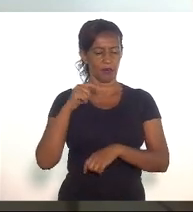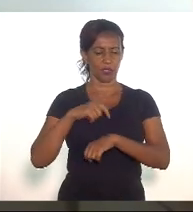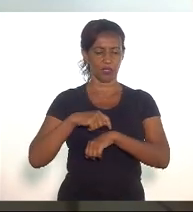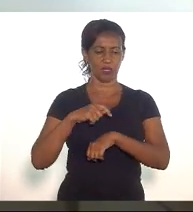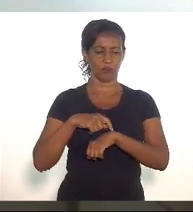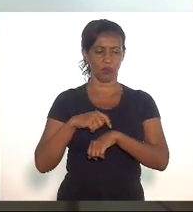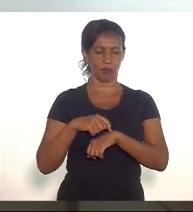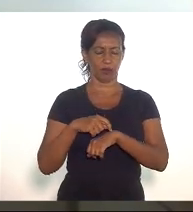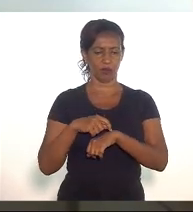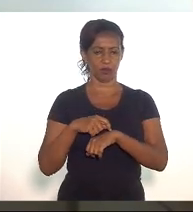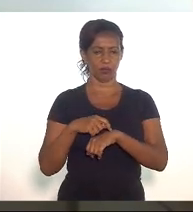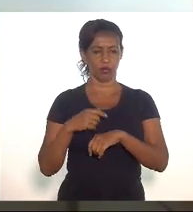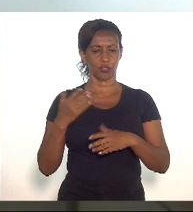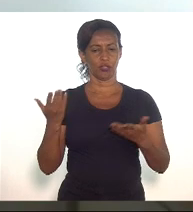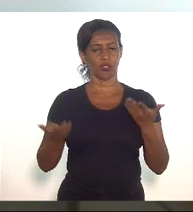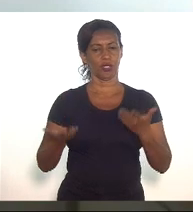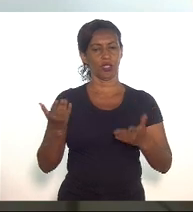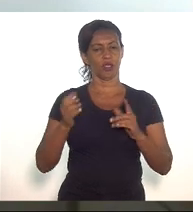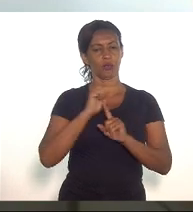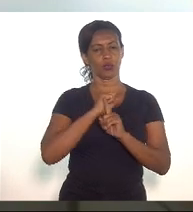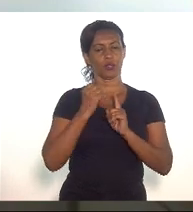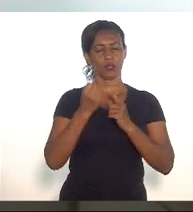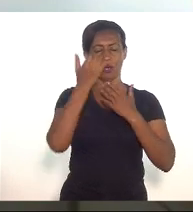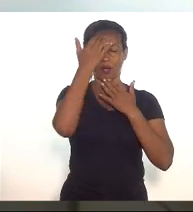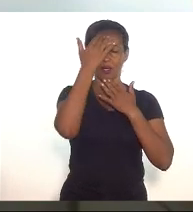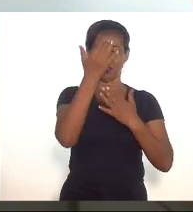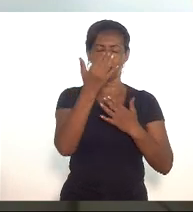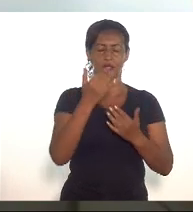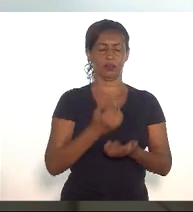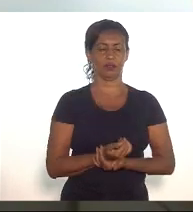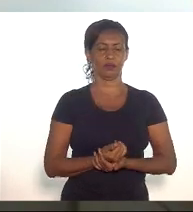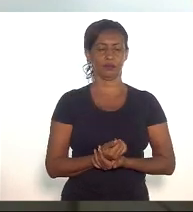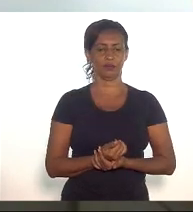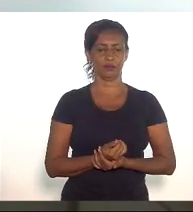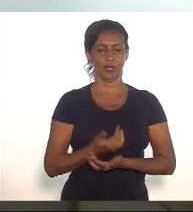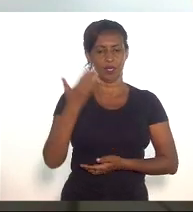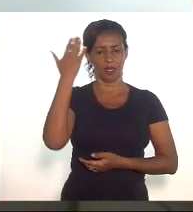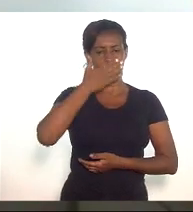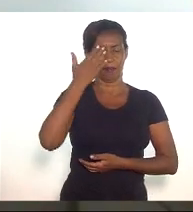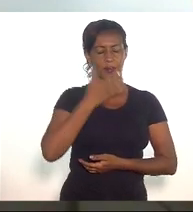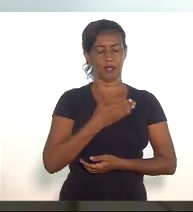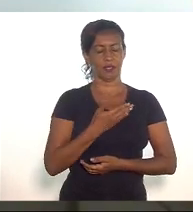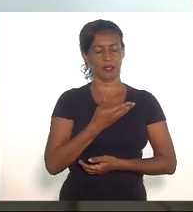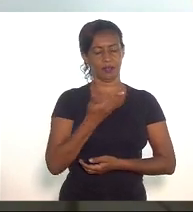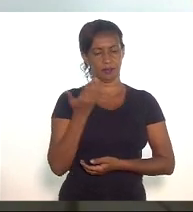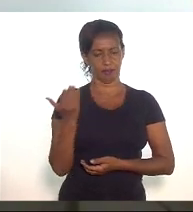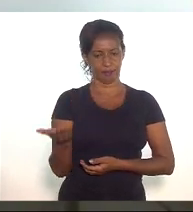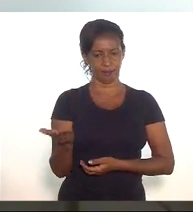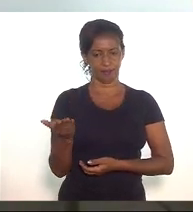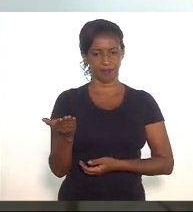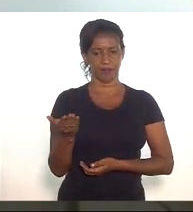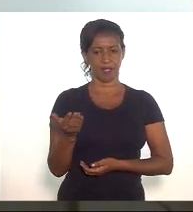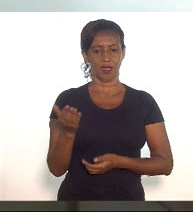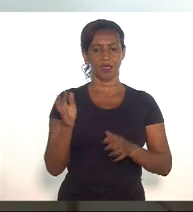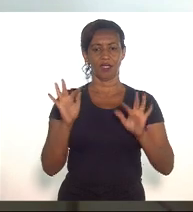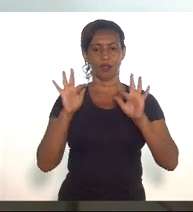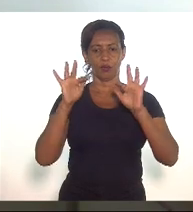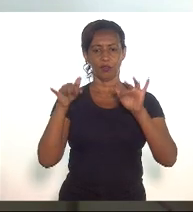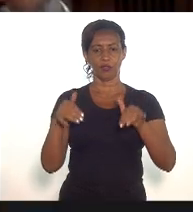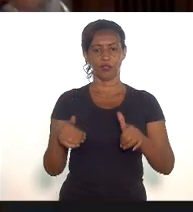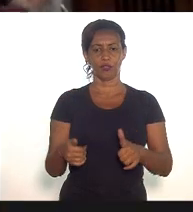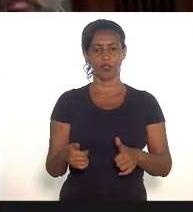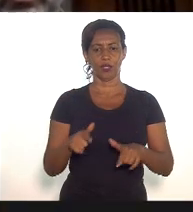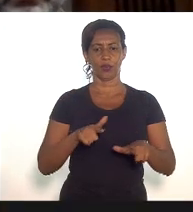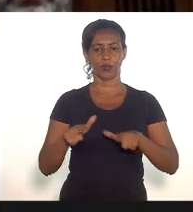momento de grande crise social. Então, agradeço mais uma vez a presença de Vossa Excelência e dou por encerrado